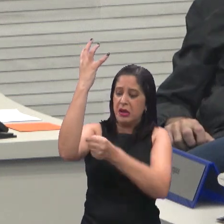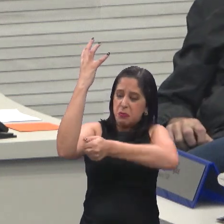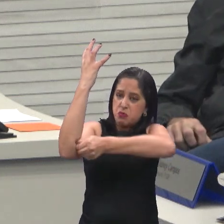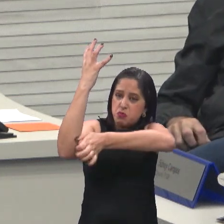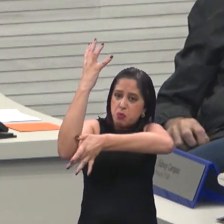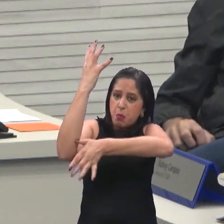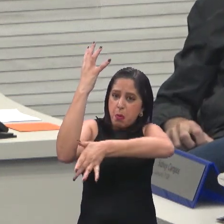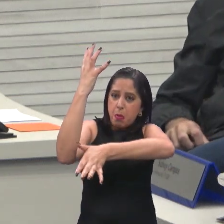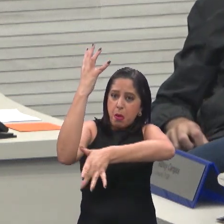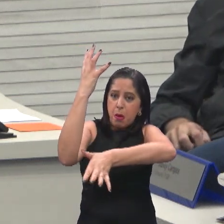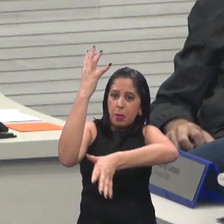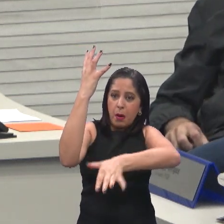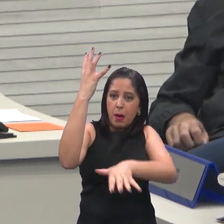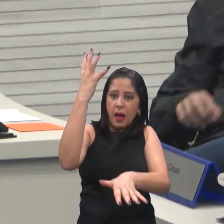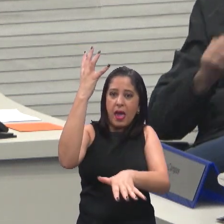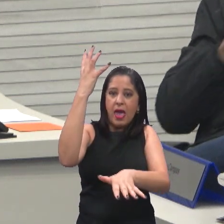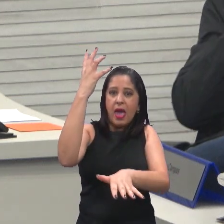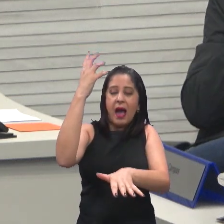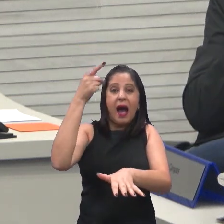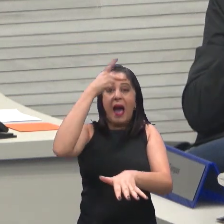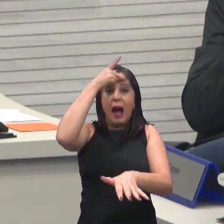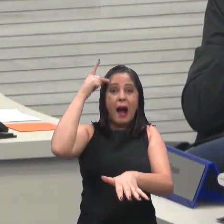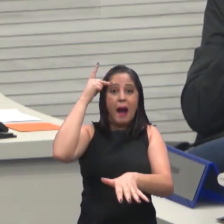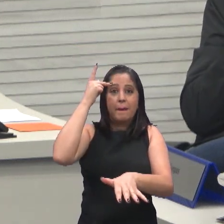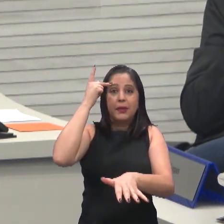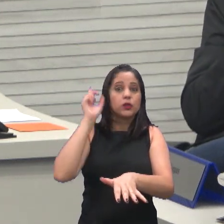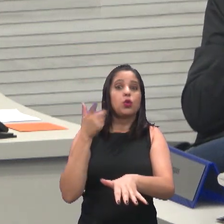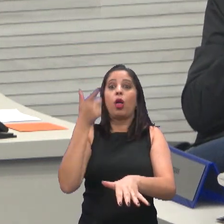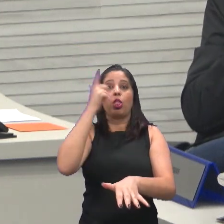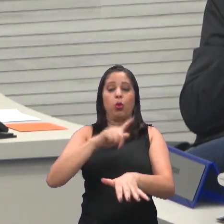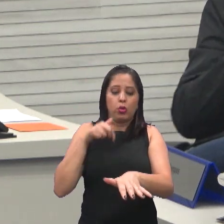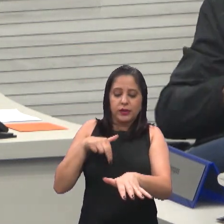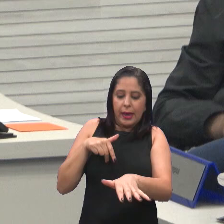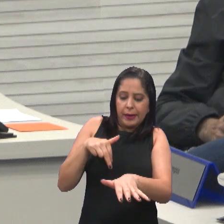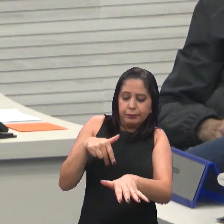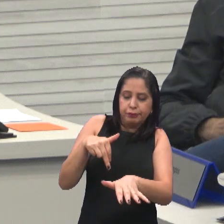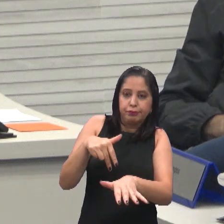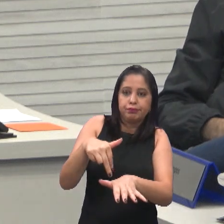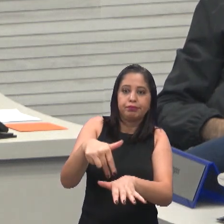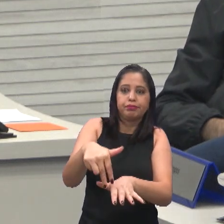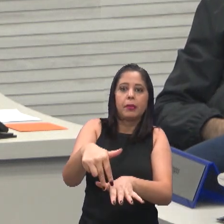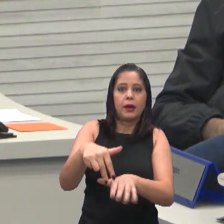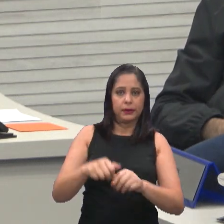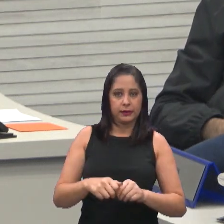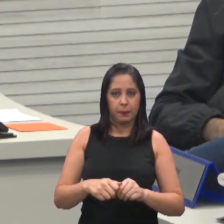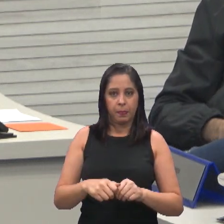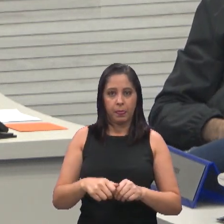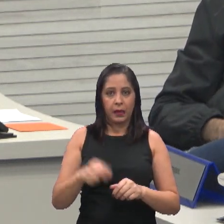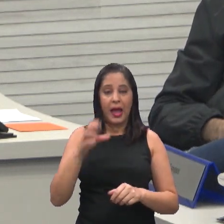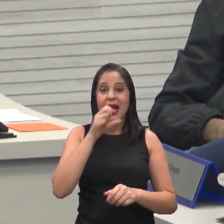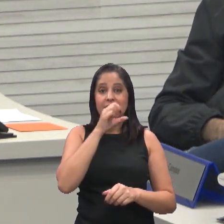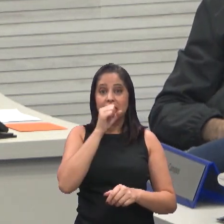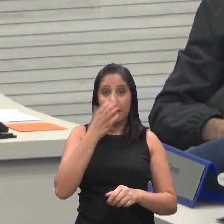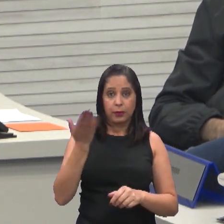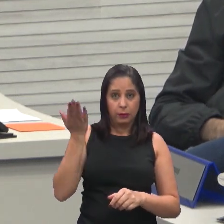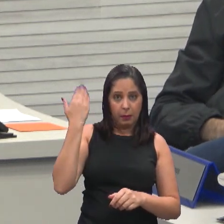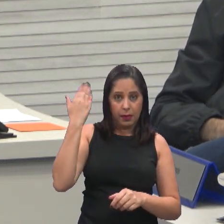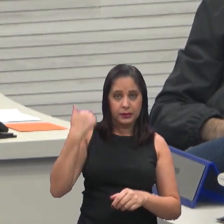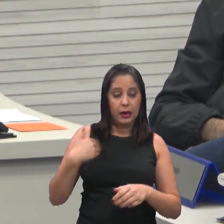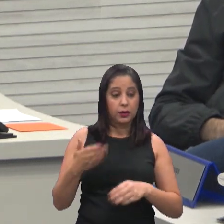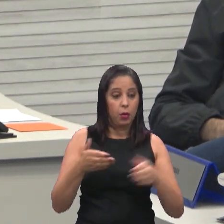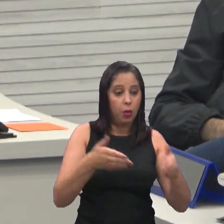um cadeirante consiga ter acessibilidade nas calçadas da cidade. Estive no final de semana passado no